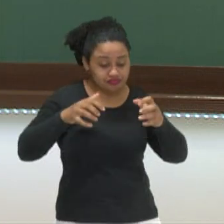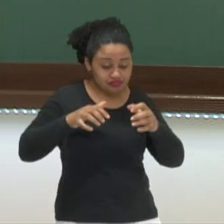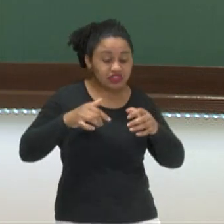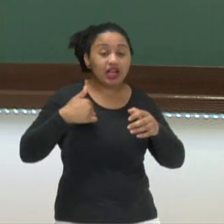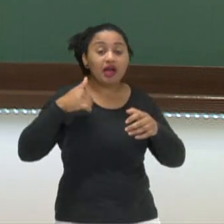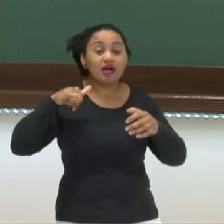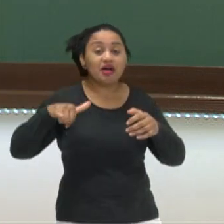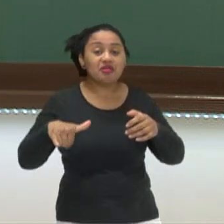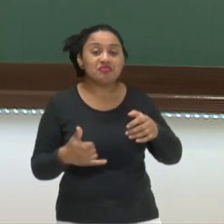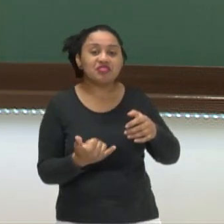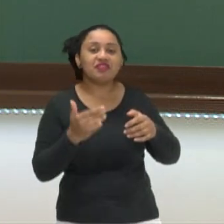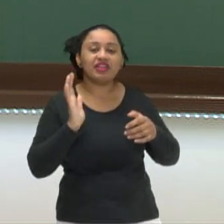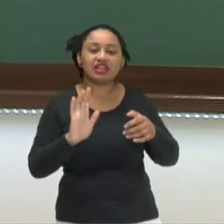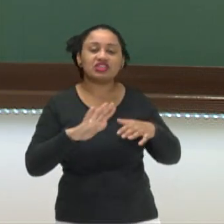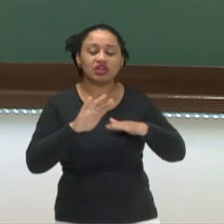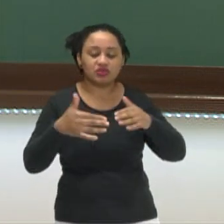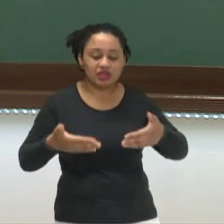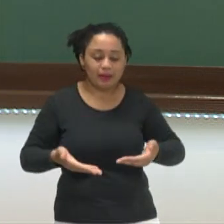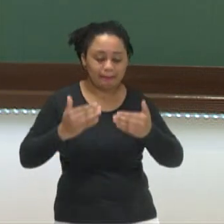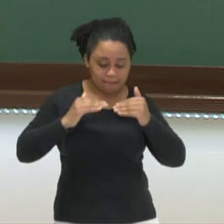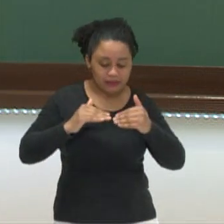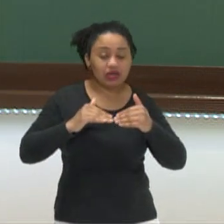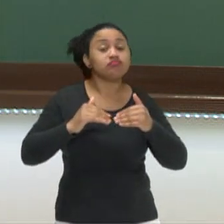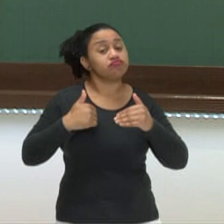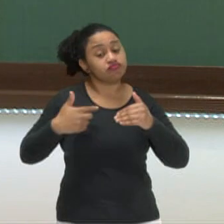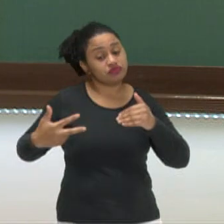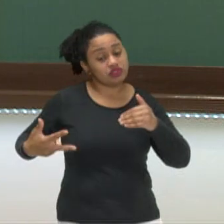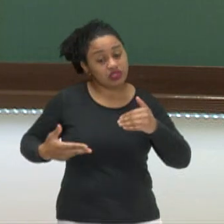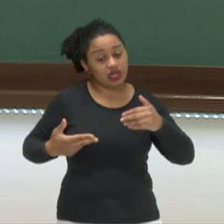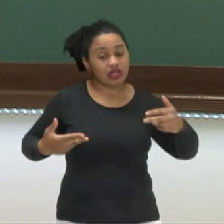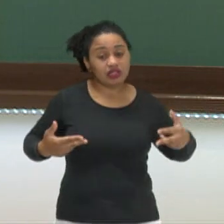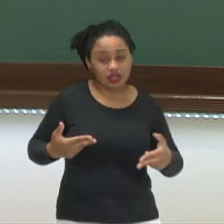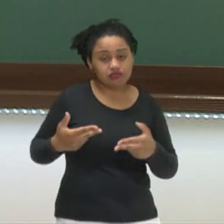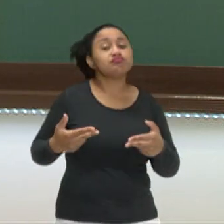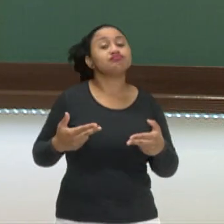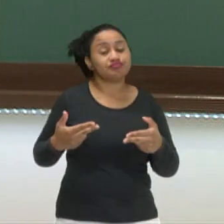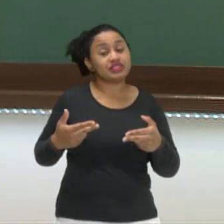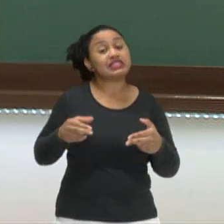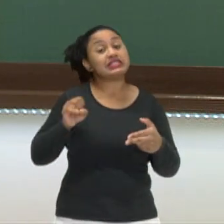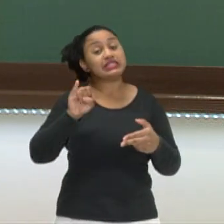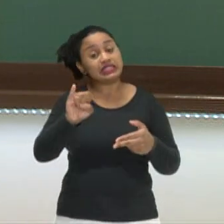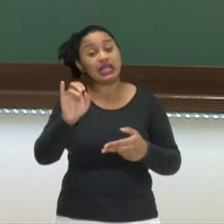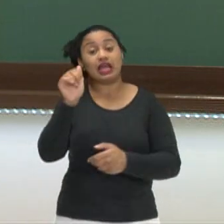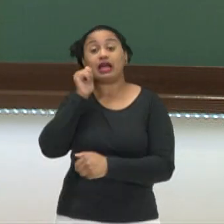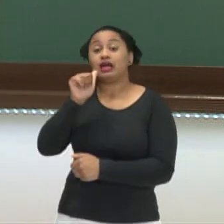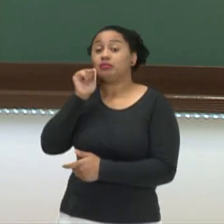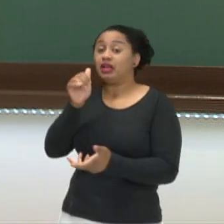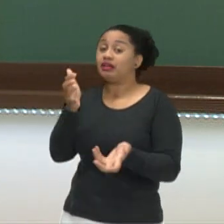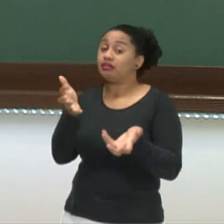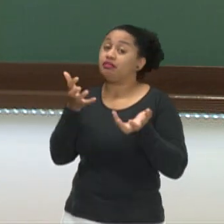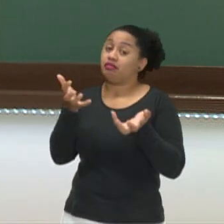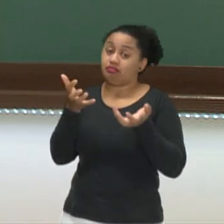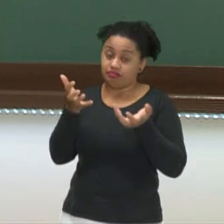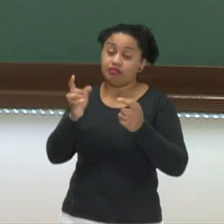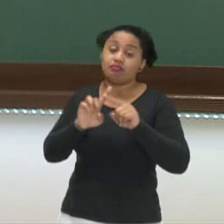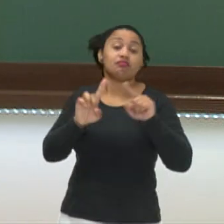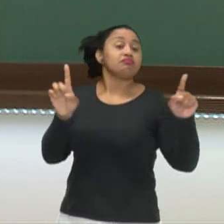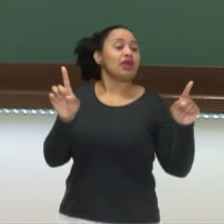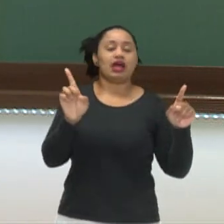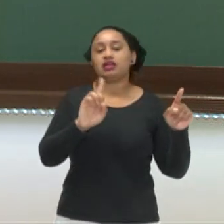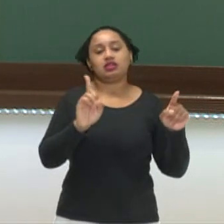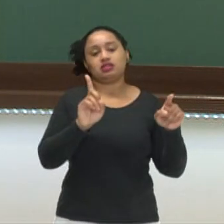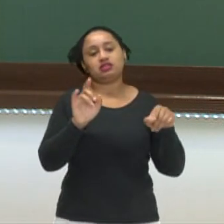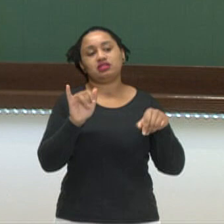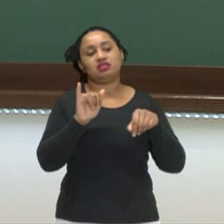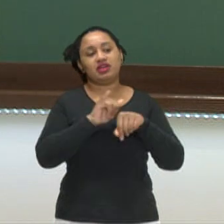aproveitam que já estão com tudo isso aberto ali e fazem a laqueadura, se for o desejo dela, né? Mas não é um